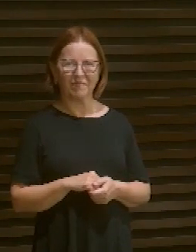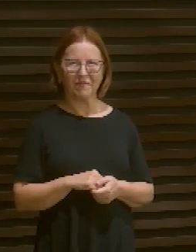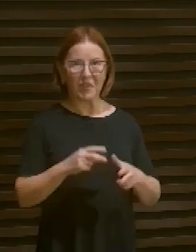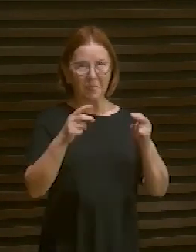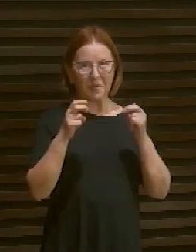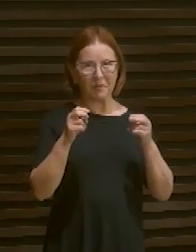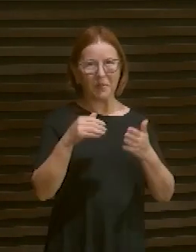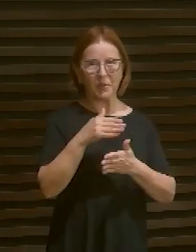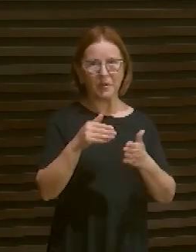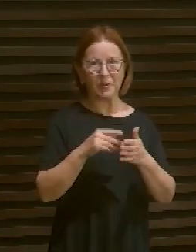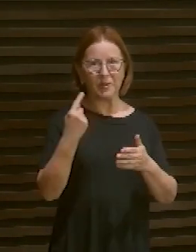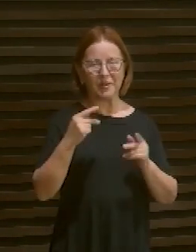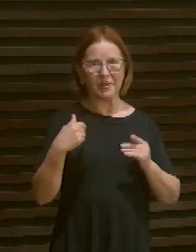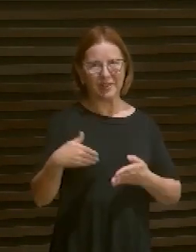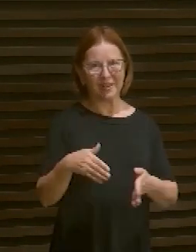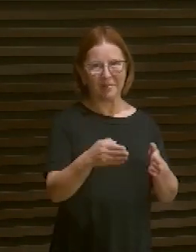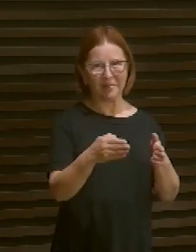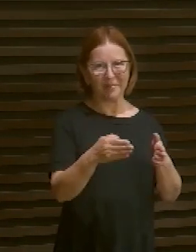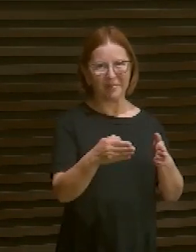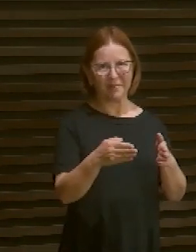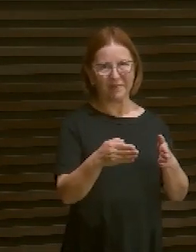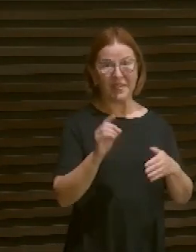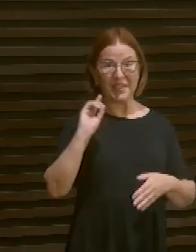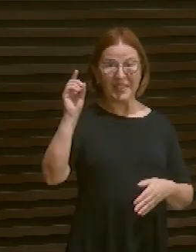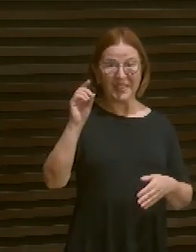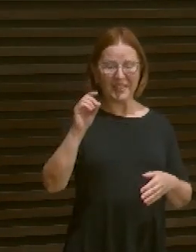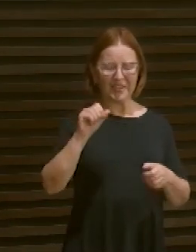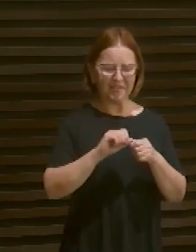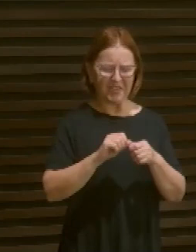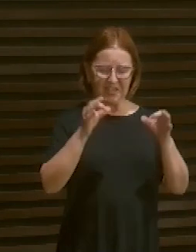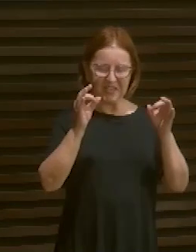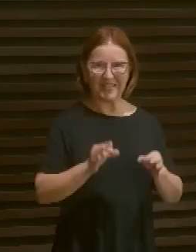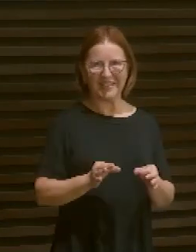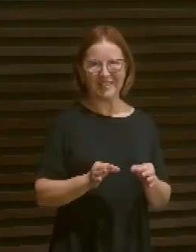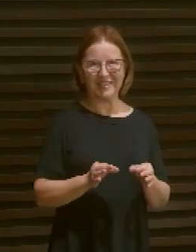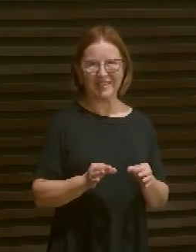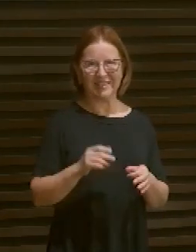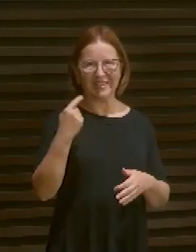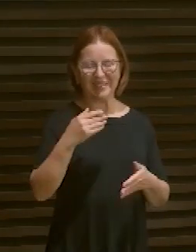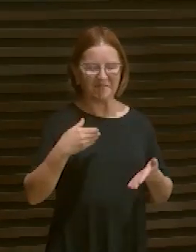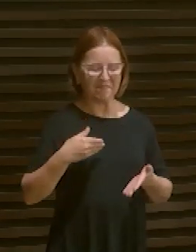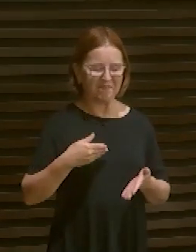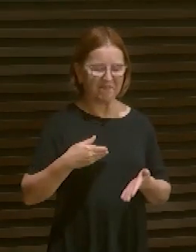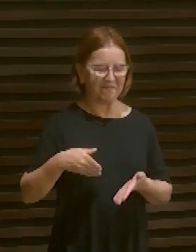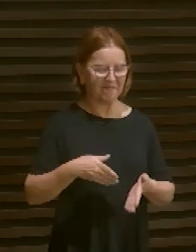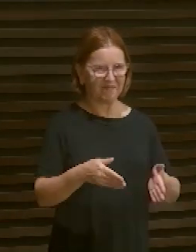Reconhece-o em todos os teus caminhos, e ele endireitará as tuas